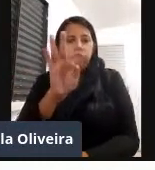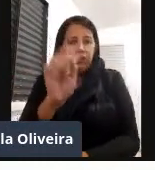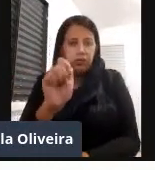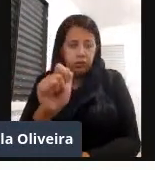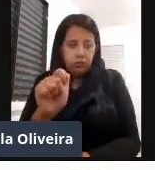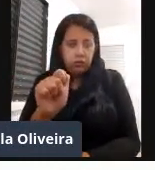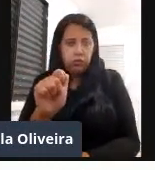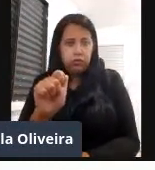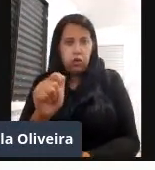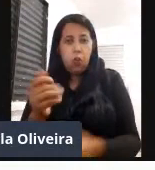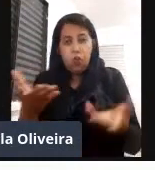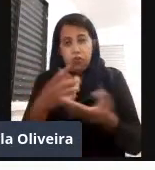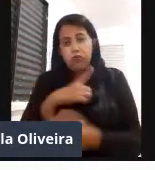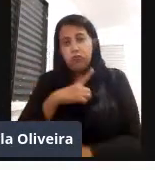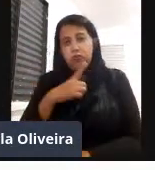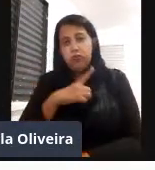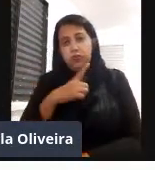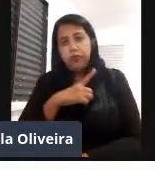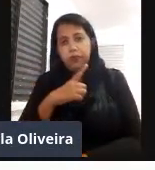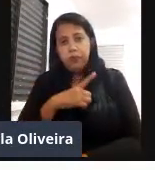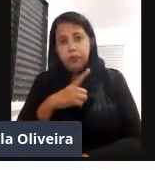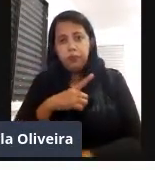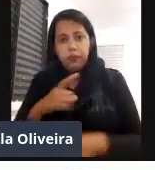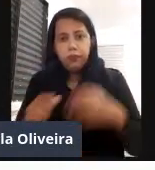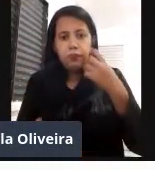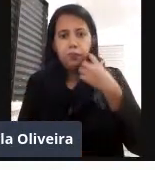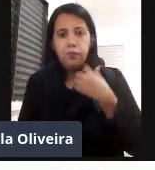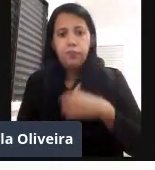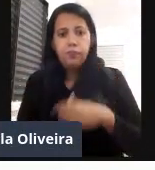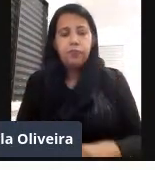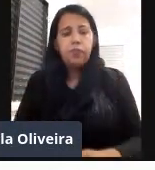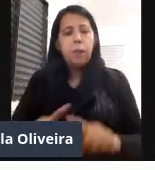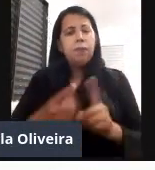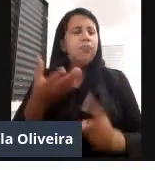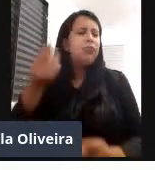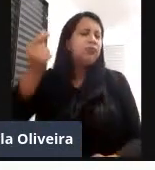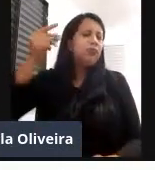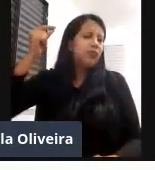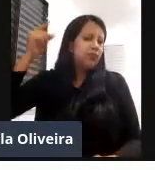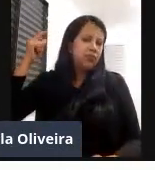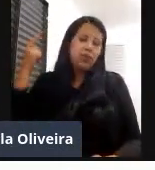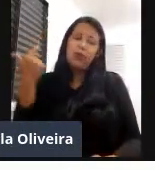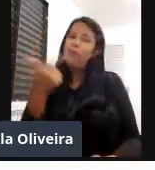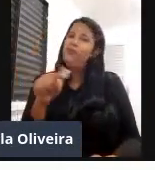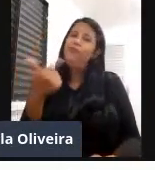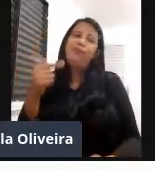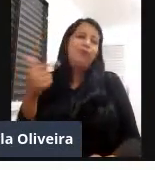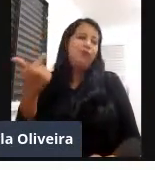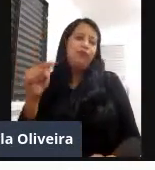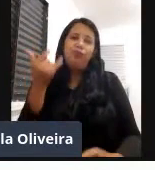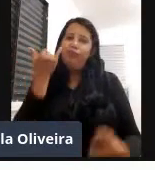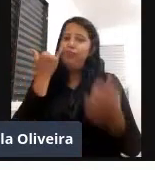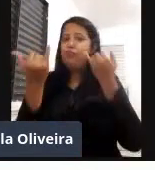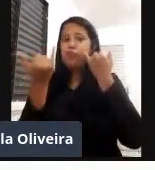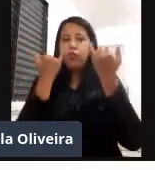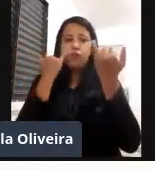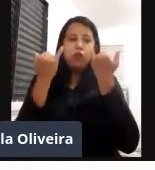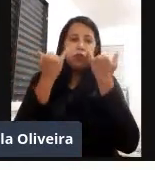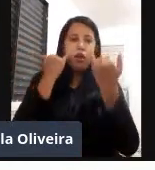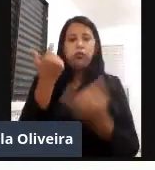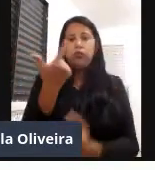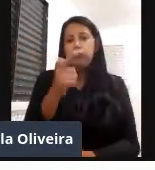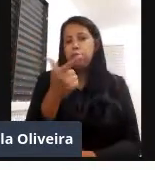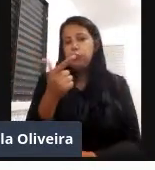porque é muita coisa. E naquele período, antes da Segunda Guerra Mundial, não tinha tanto essa questão de